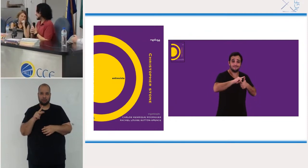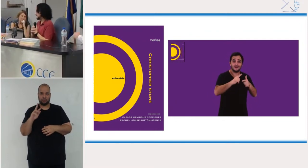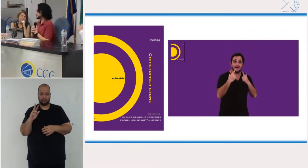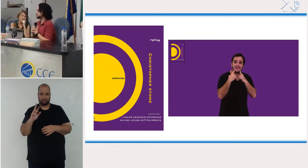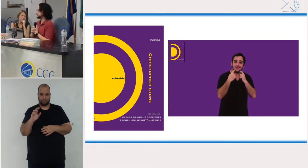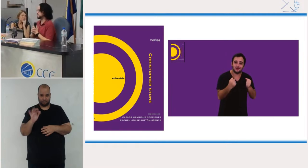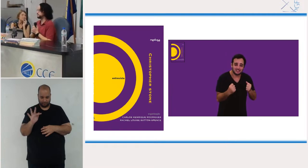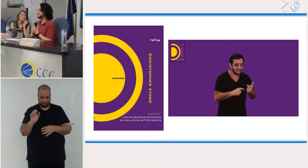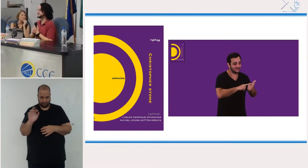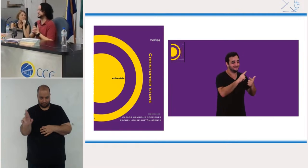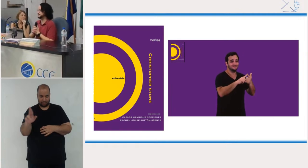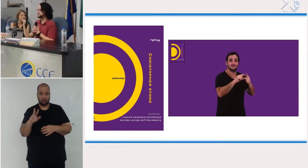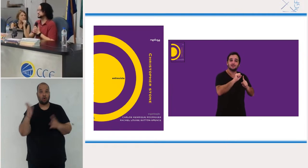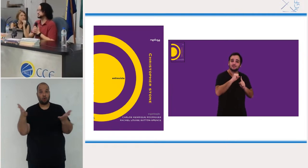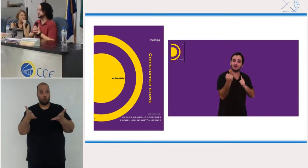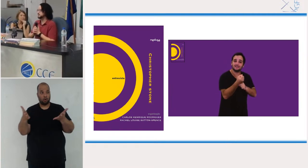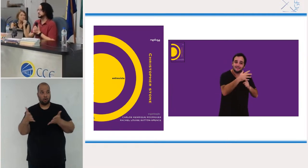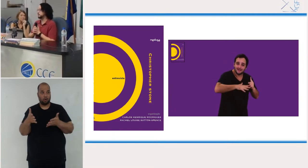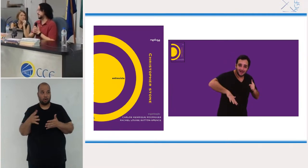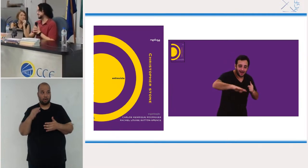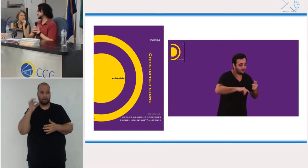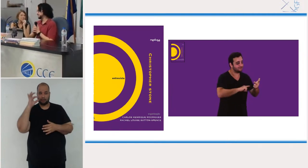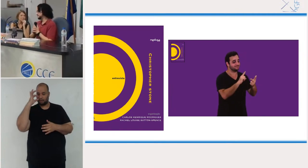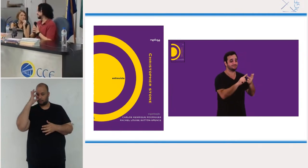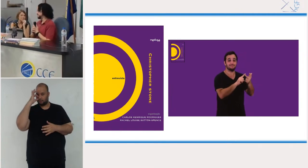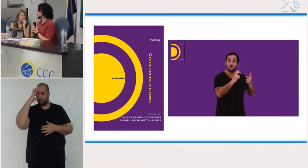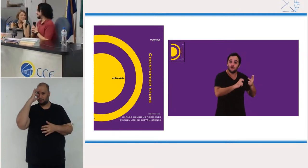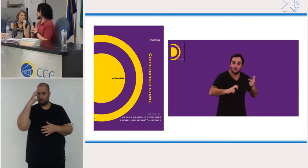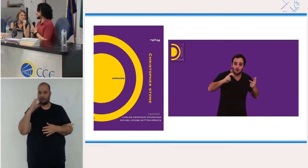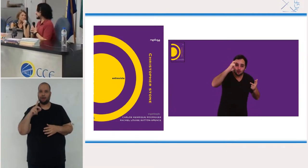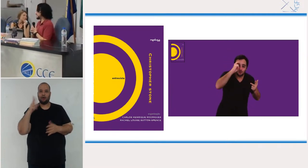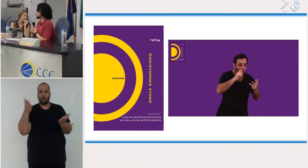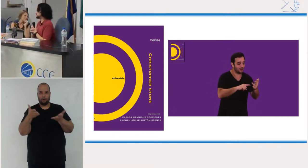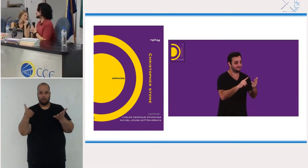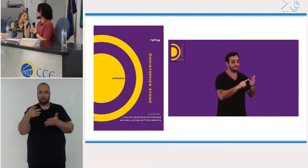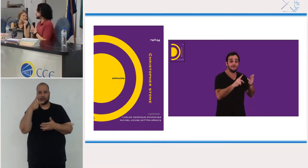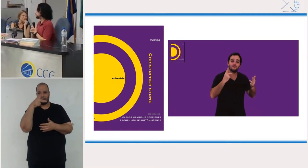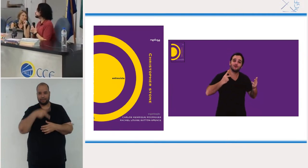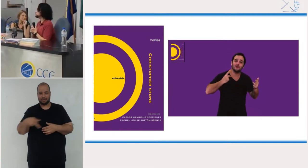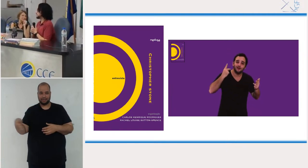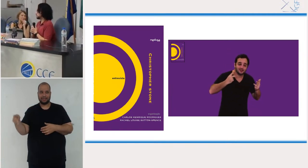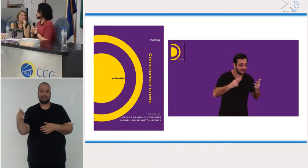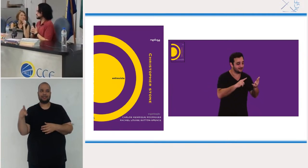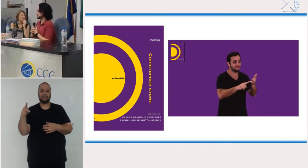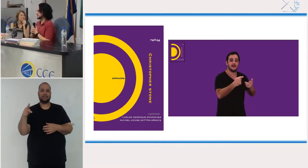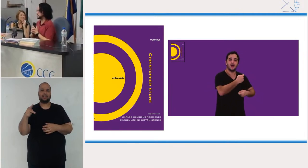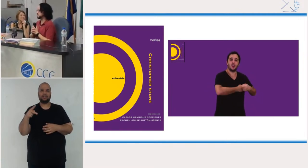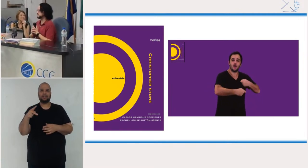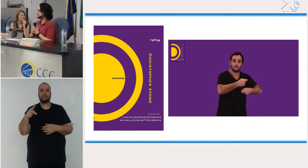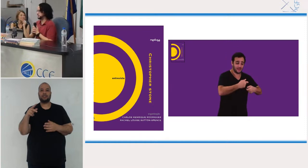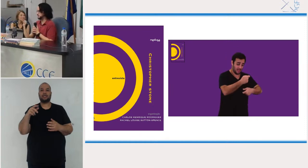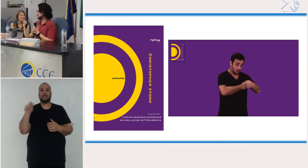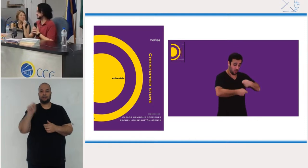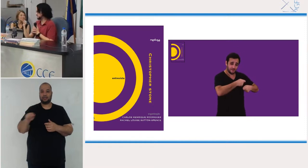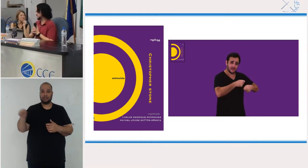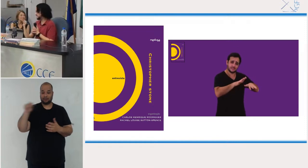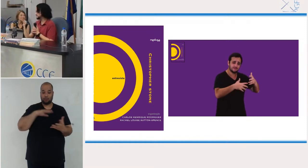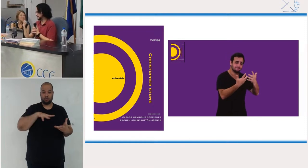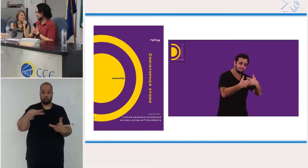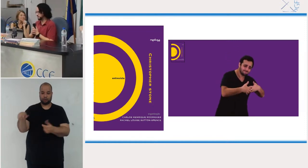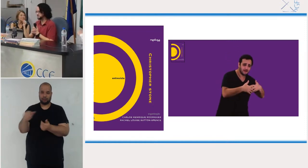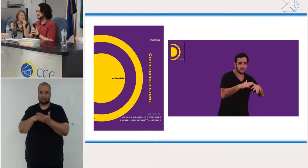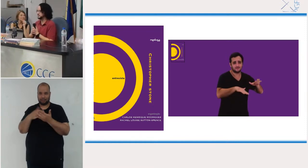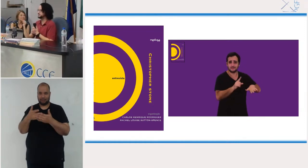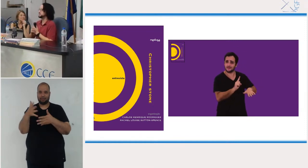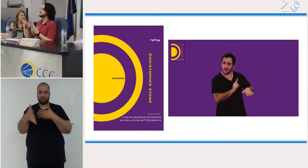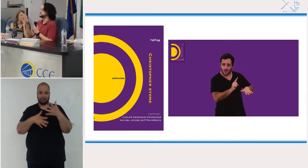na área. Hoje ele é o presidente da WASLI, que é a Associação Mundial dos Intérpretes de Línguas de Sinais, ele é